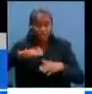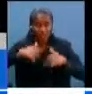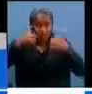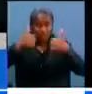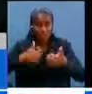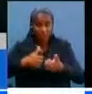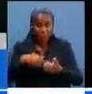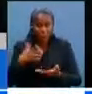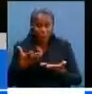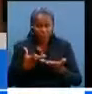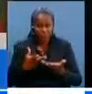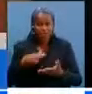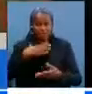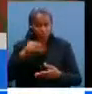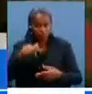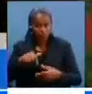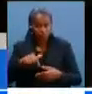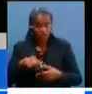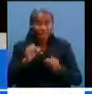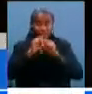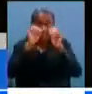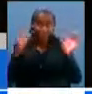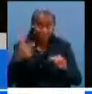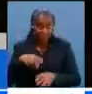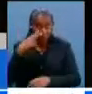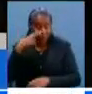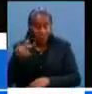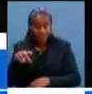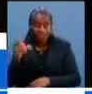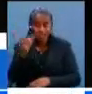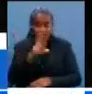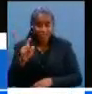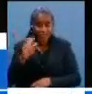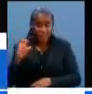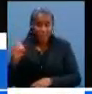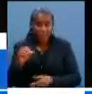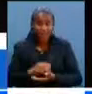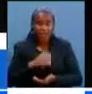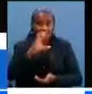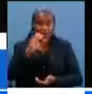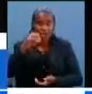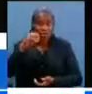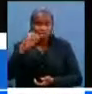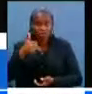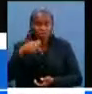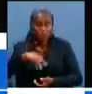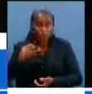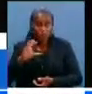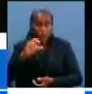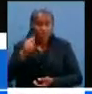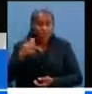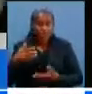chance aumenta hoje que o meo a viu não é ter uma idéia de zé pagode na copa cavalo e agora legenda é